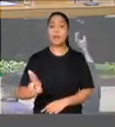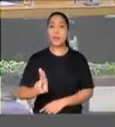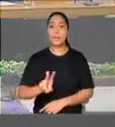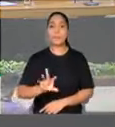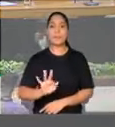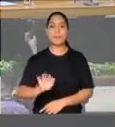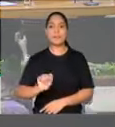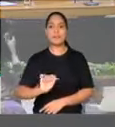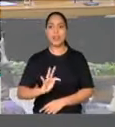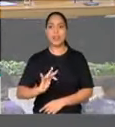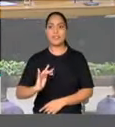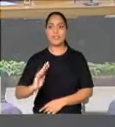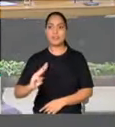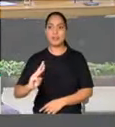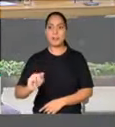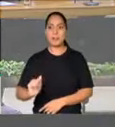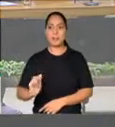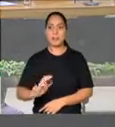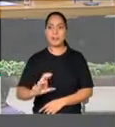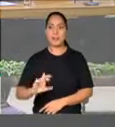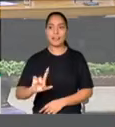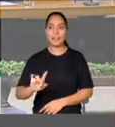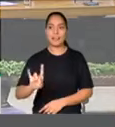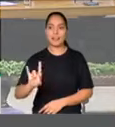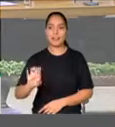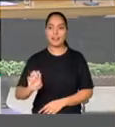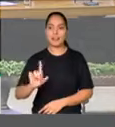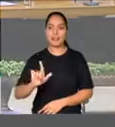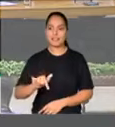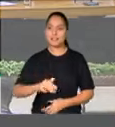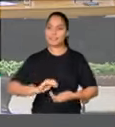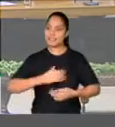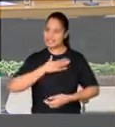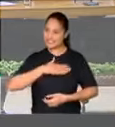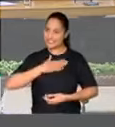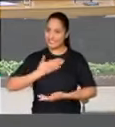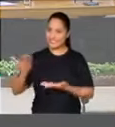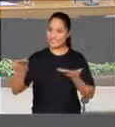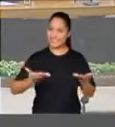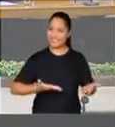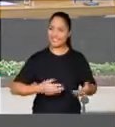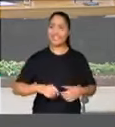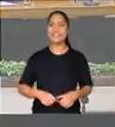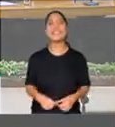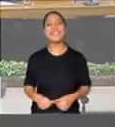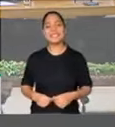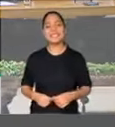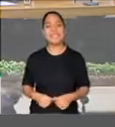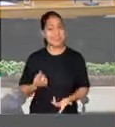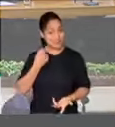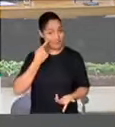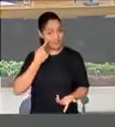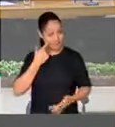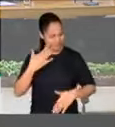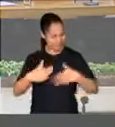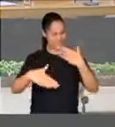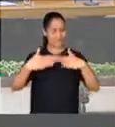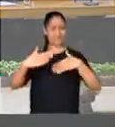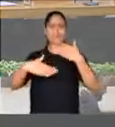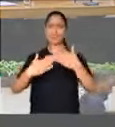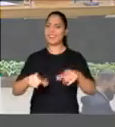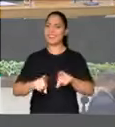Fátima Cleide. Prazer tê-las aqui. E vejam que foi um tecimento,